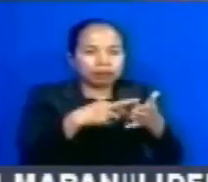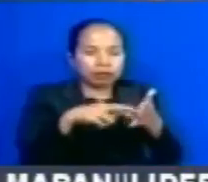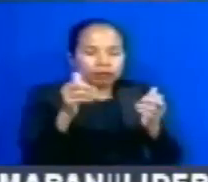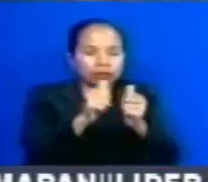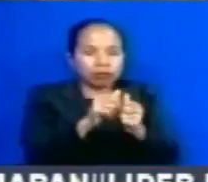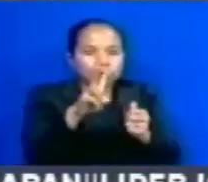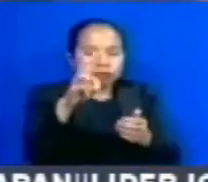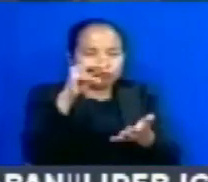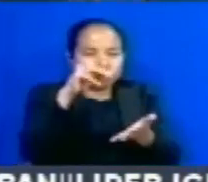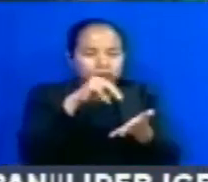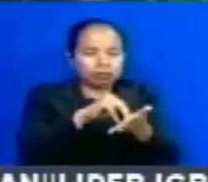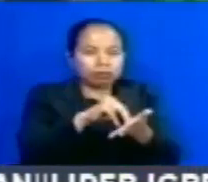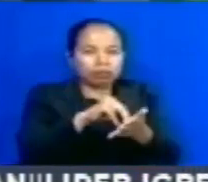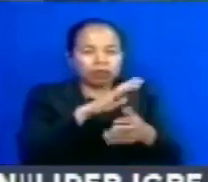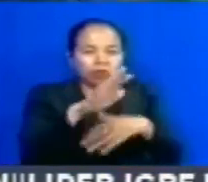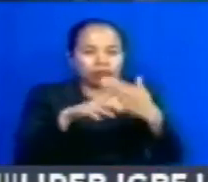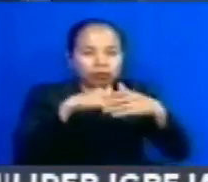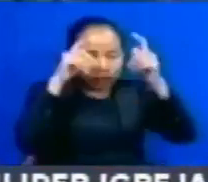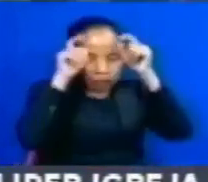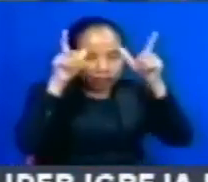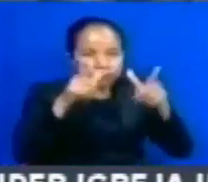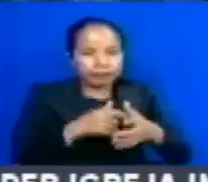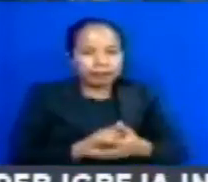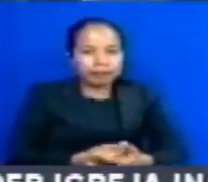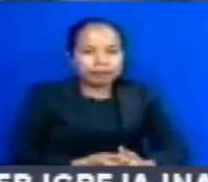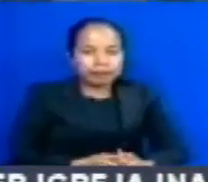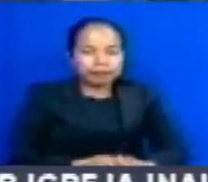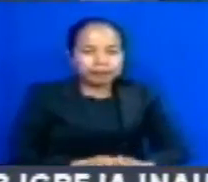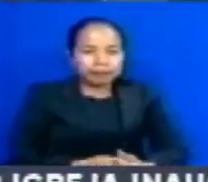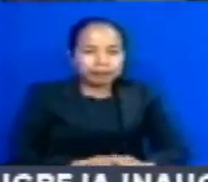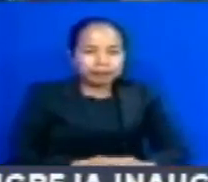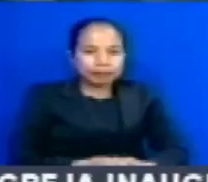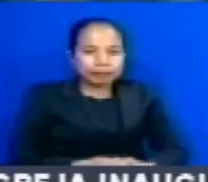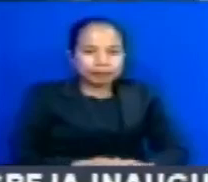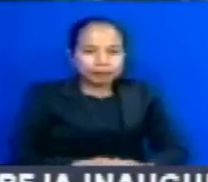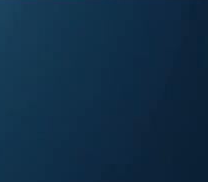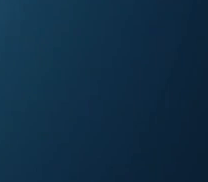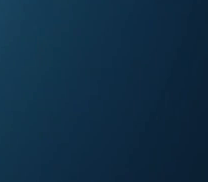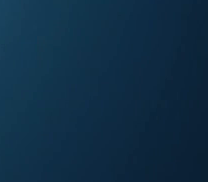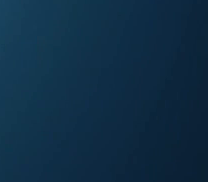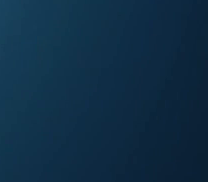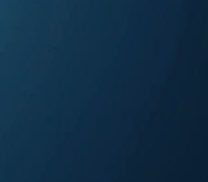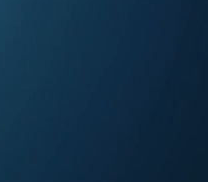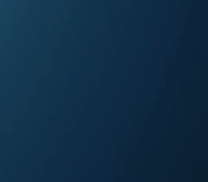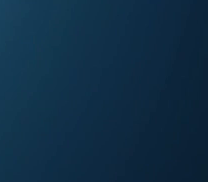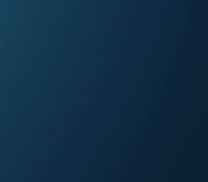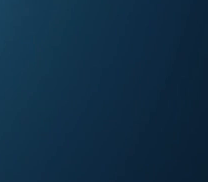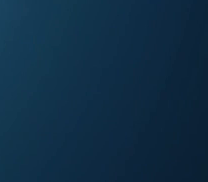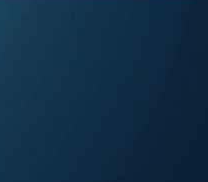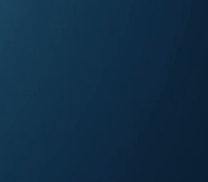San Lima ba território nacional. Russi fronteira Bobonaro, Humberto dos Santos, ba RTTL. Atu